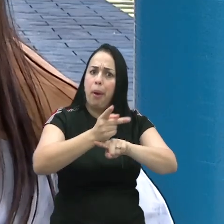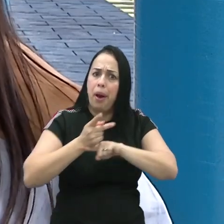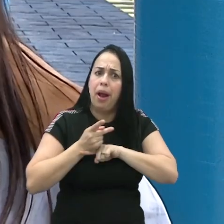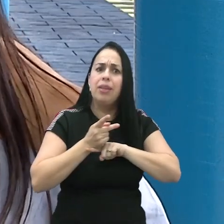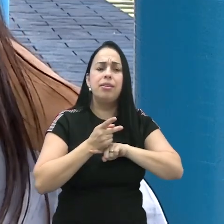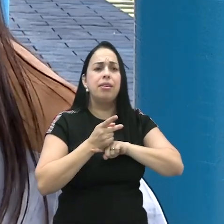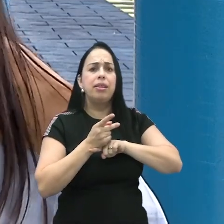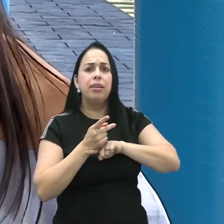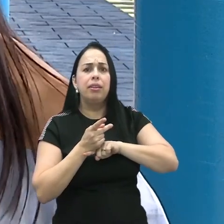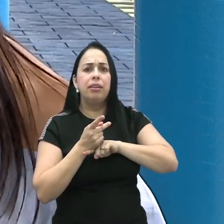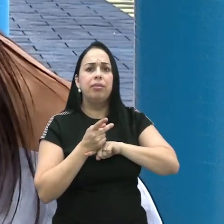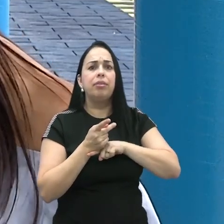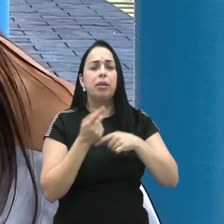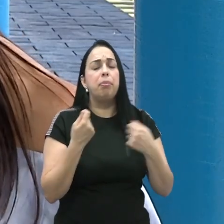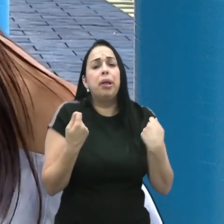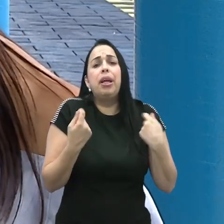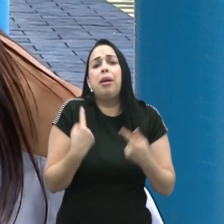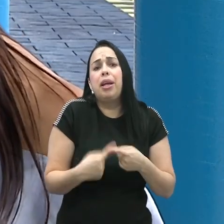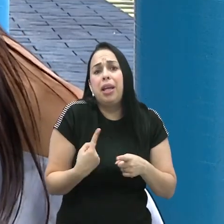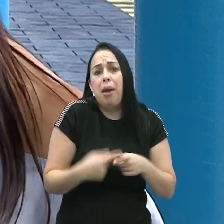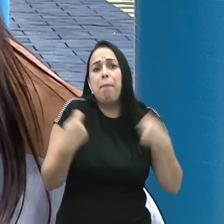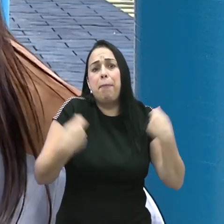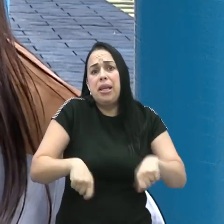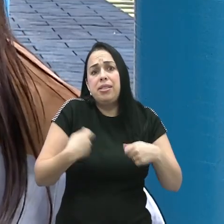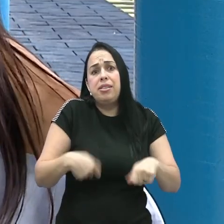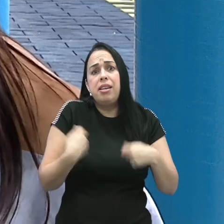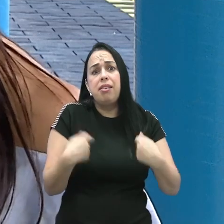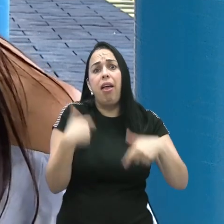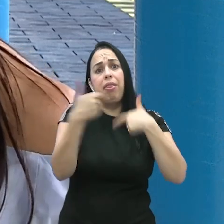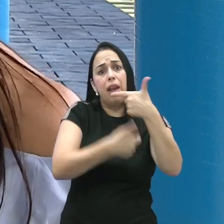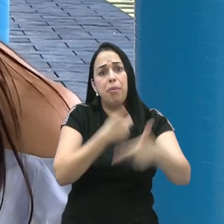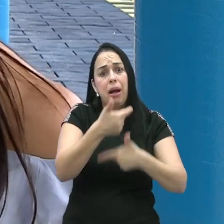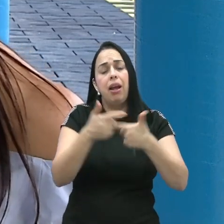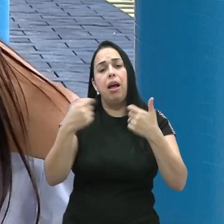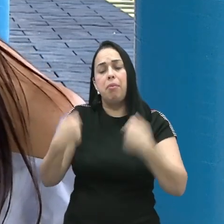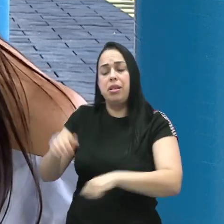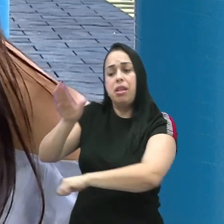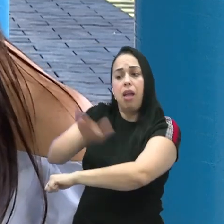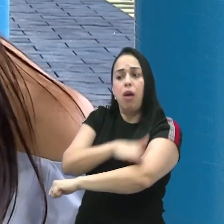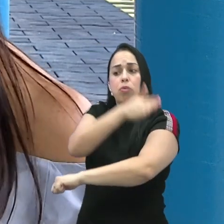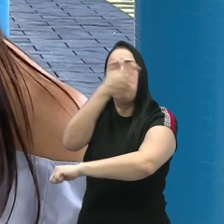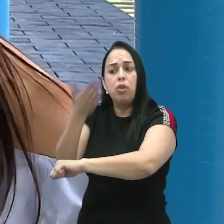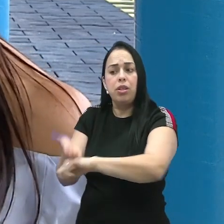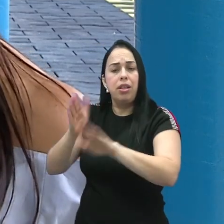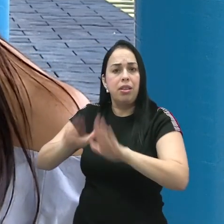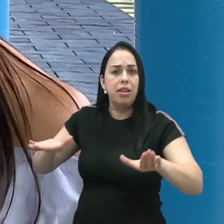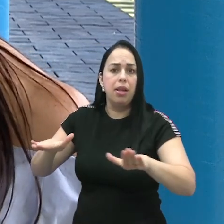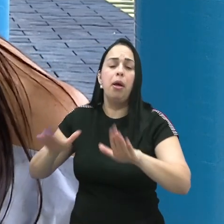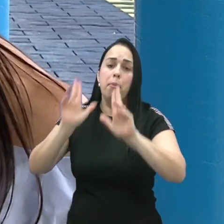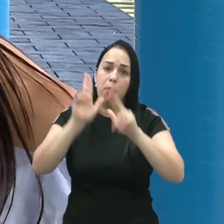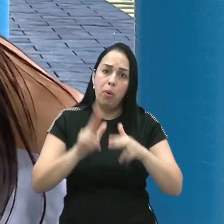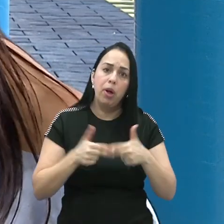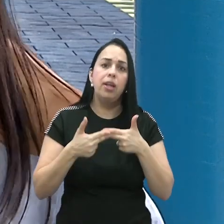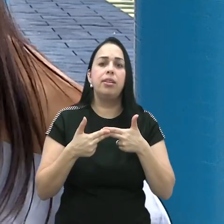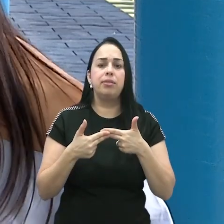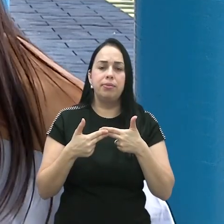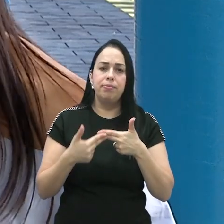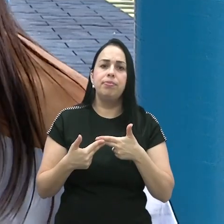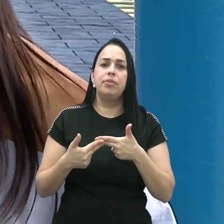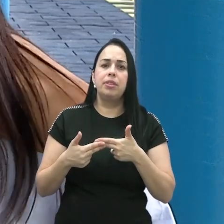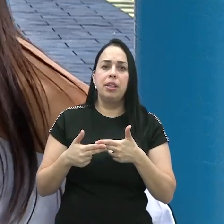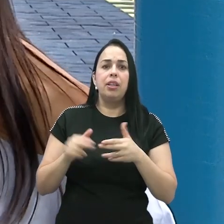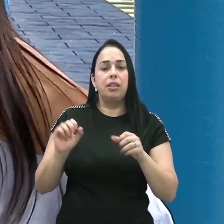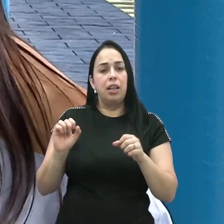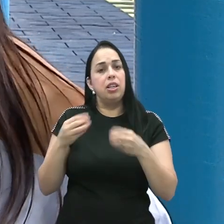procura dos munícipes, das mães trabalhadoras, vendo essa necessidade de colocar a criança em período integral. E aí, um